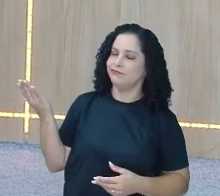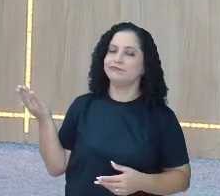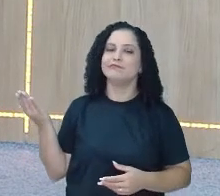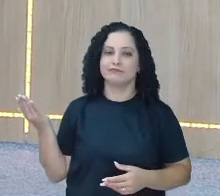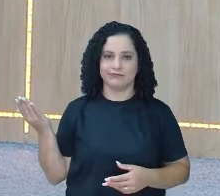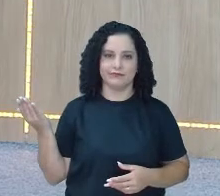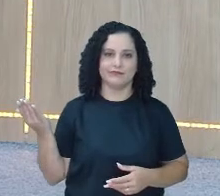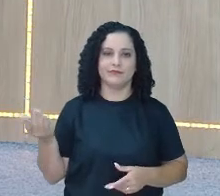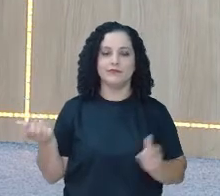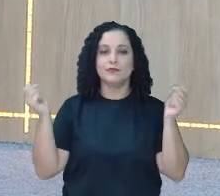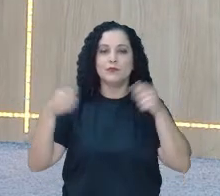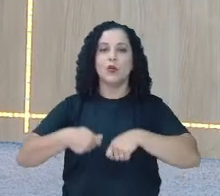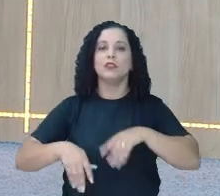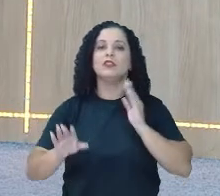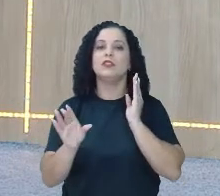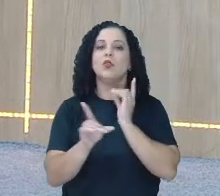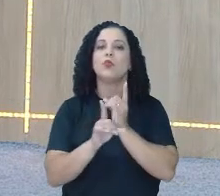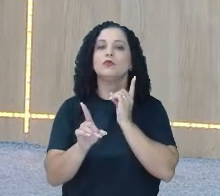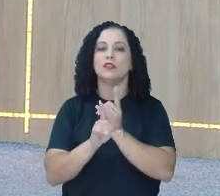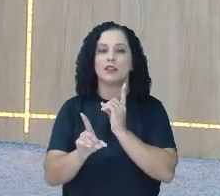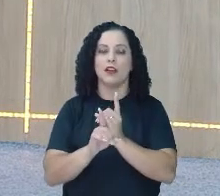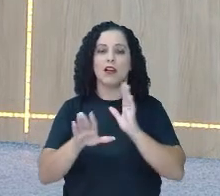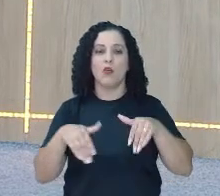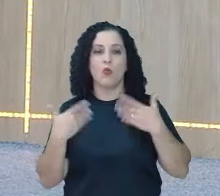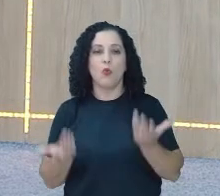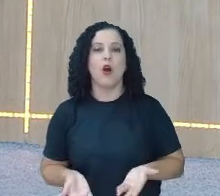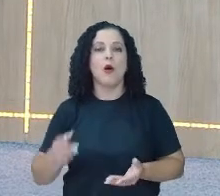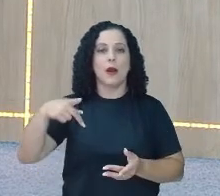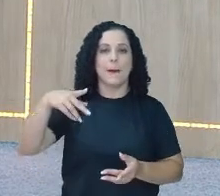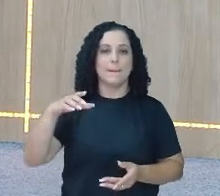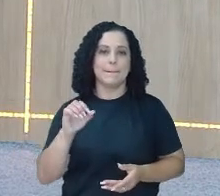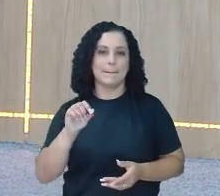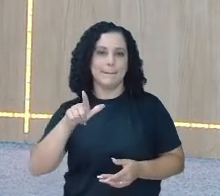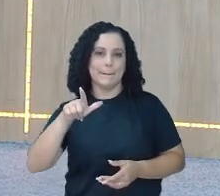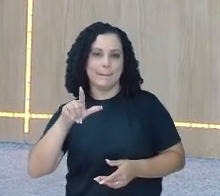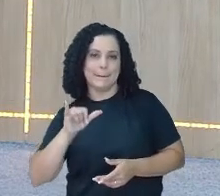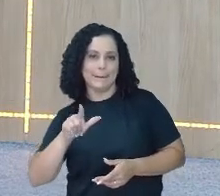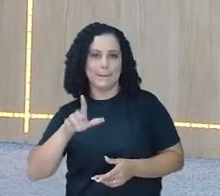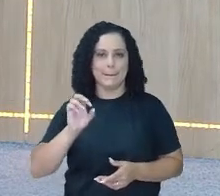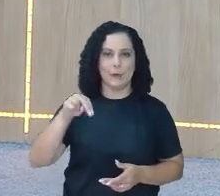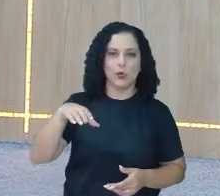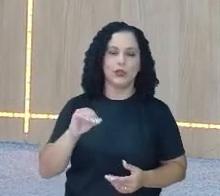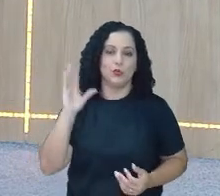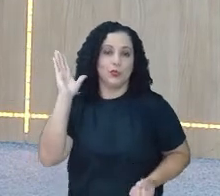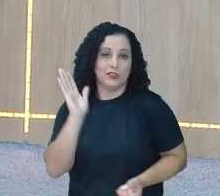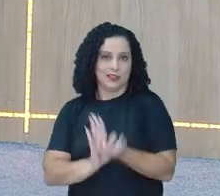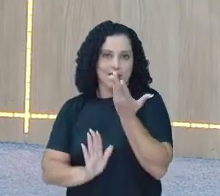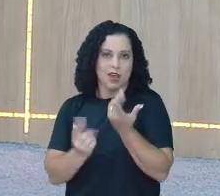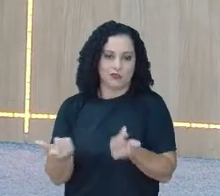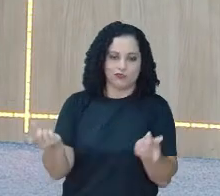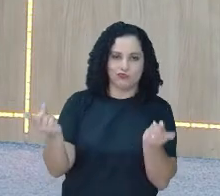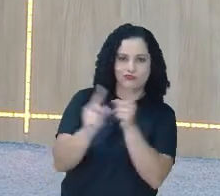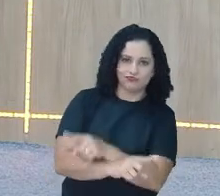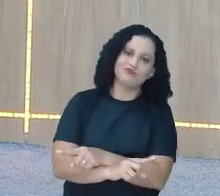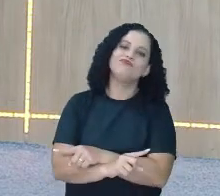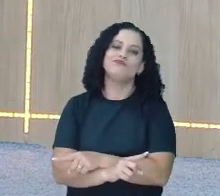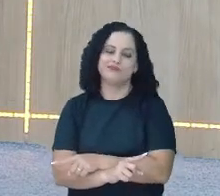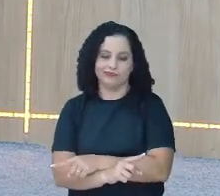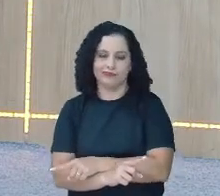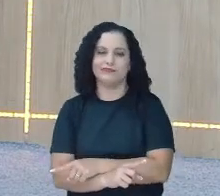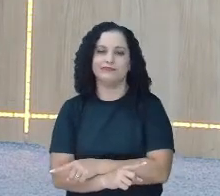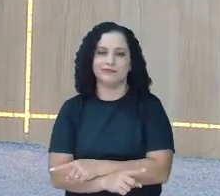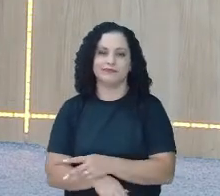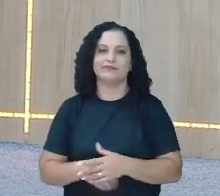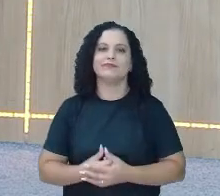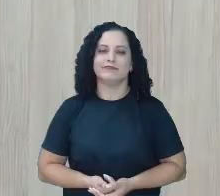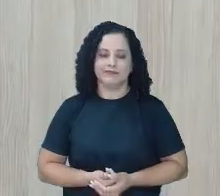né, a gente pode encontrar qual é o polígono que será formado, fazendo o caminho inverso do que a gente fez aí nessa questão,